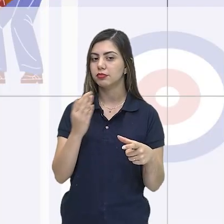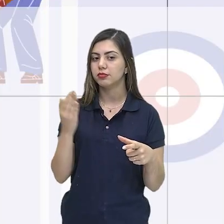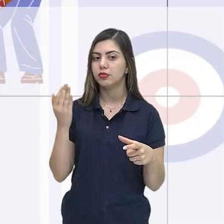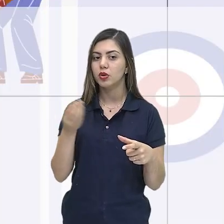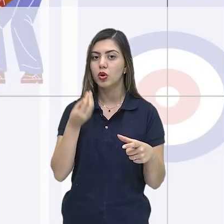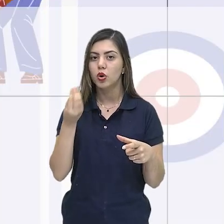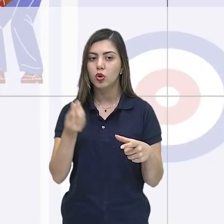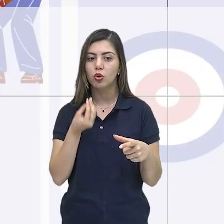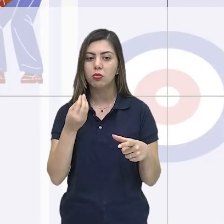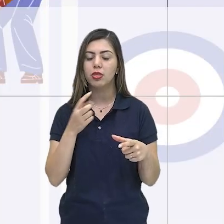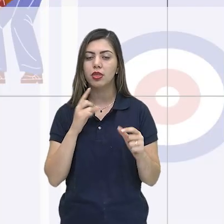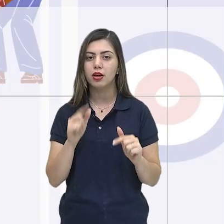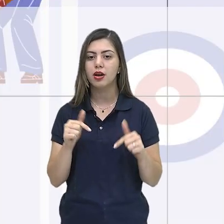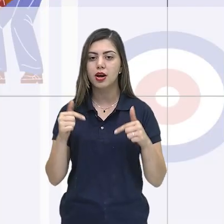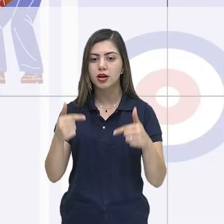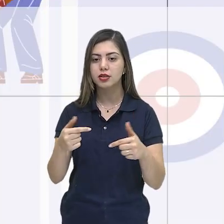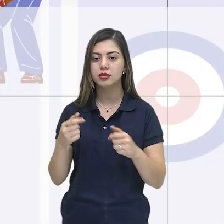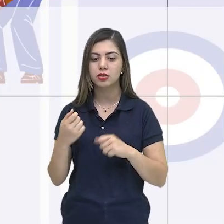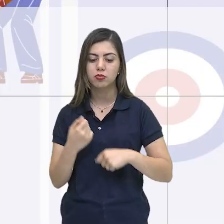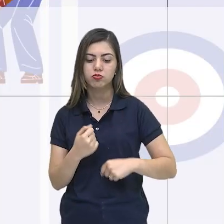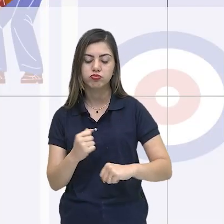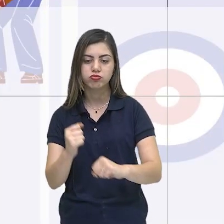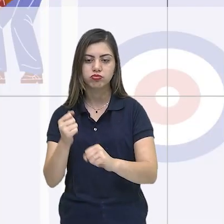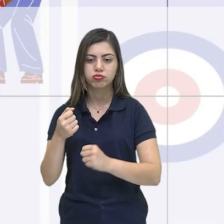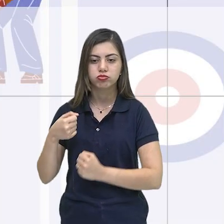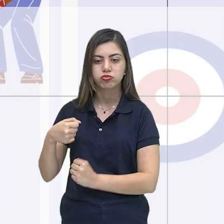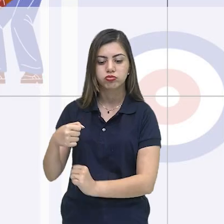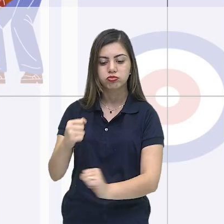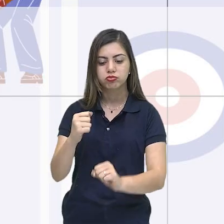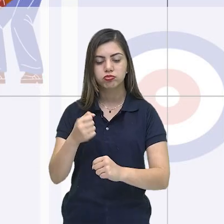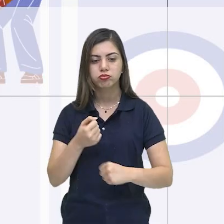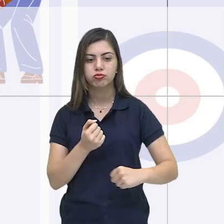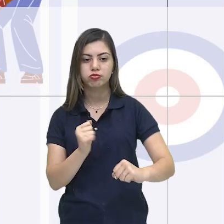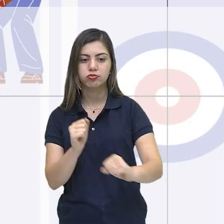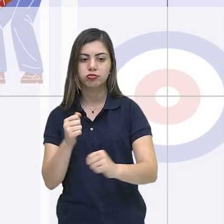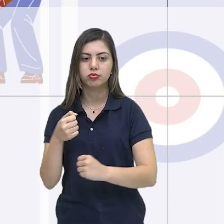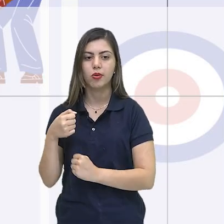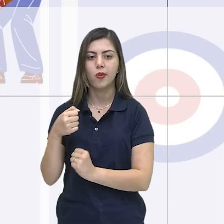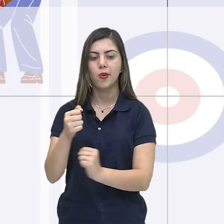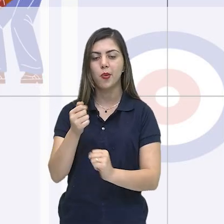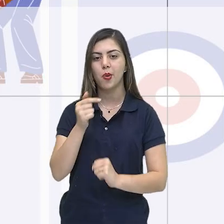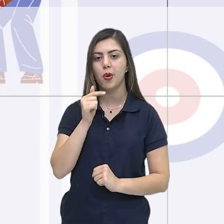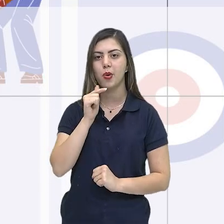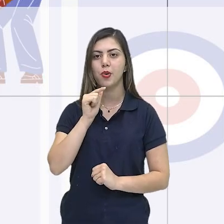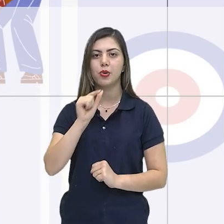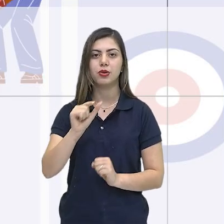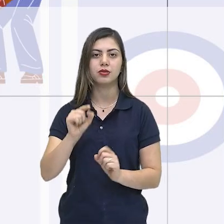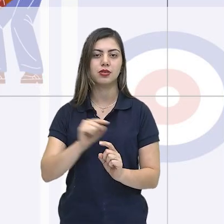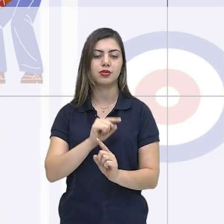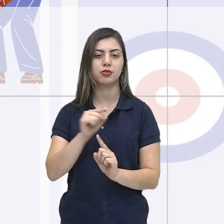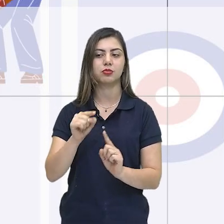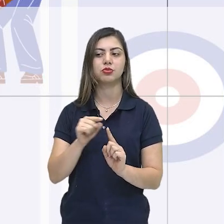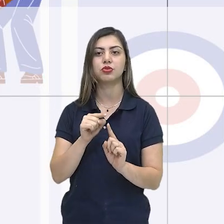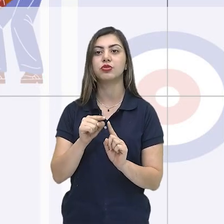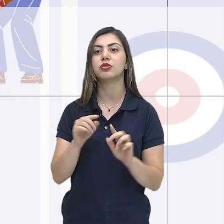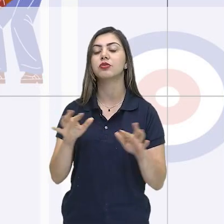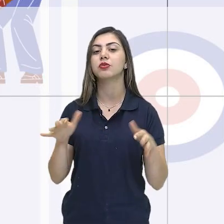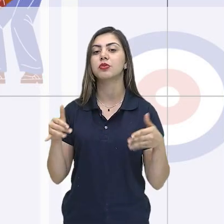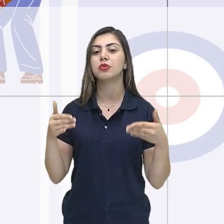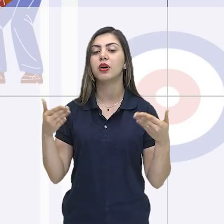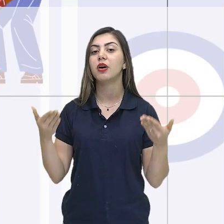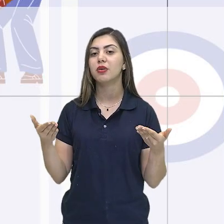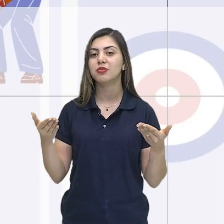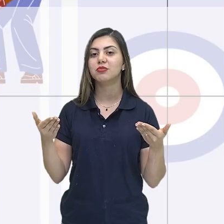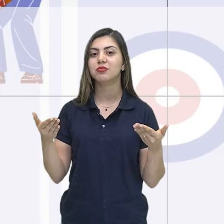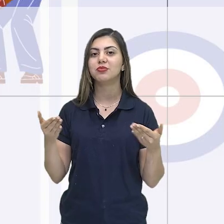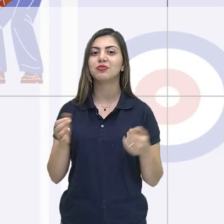atletas varrendo, né, essa pista para que eles consigam chegar no objetivo, que é o quê?